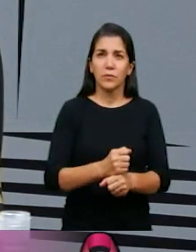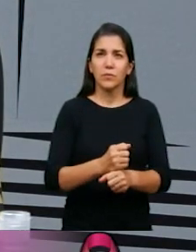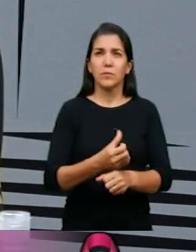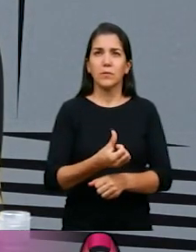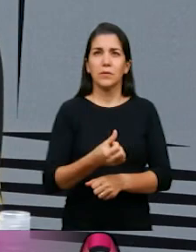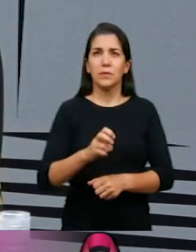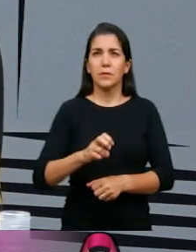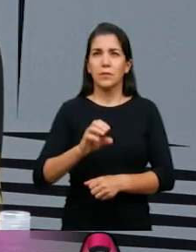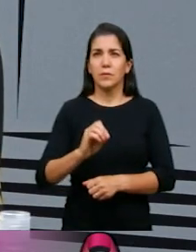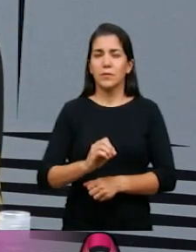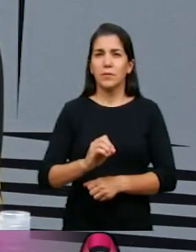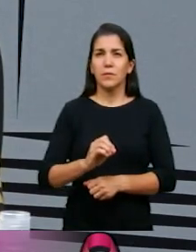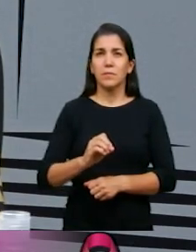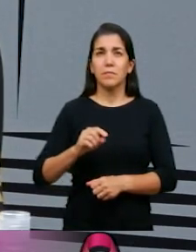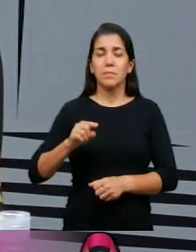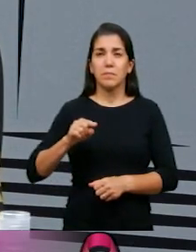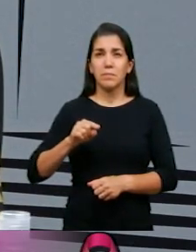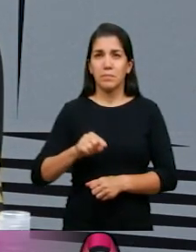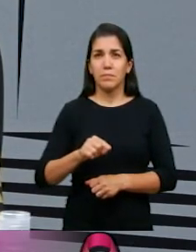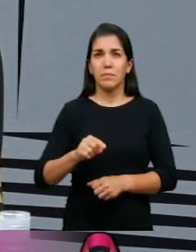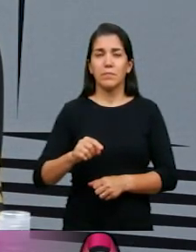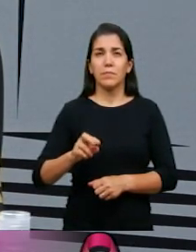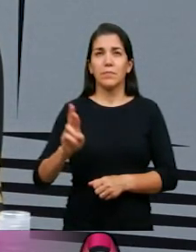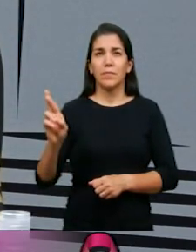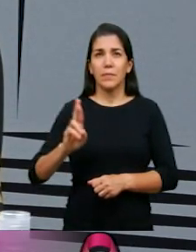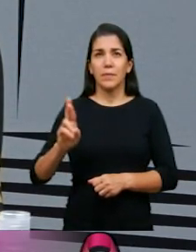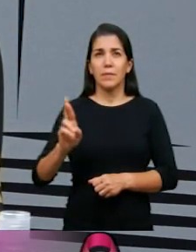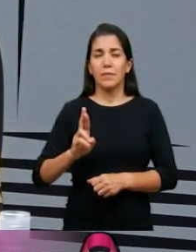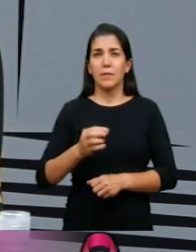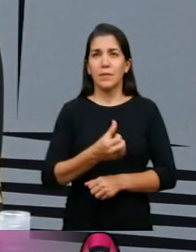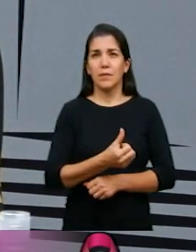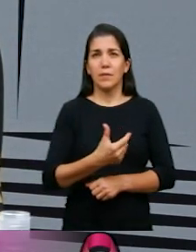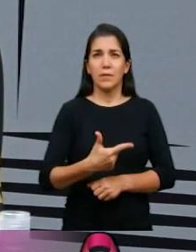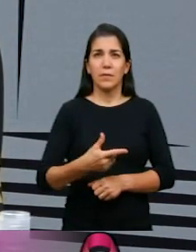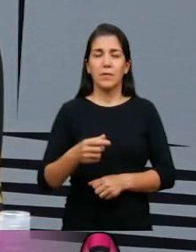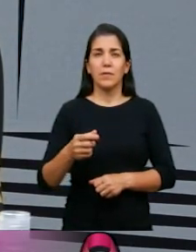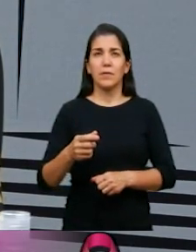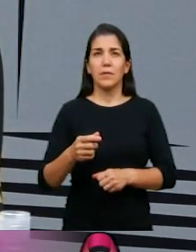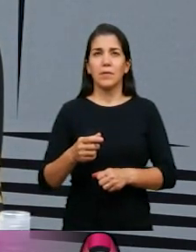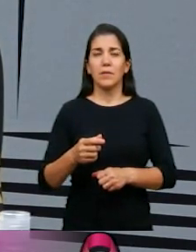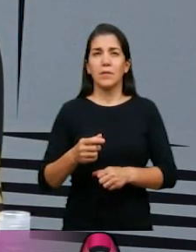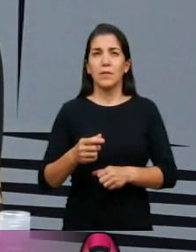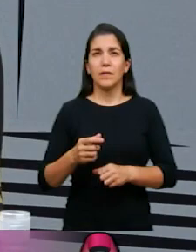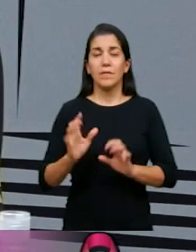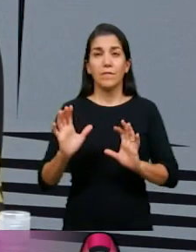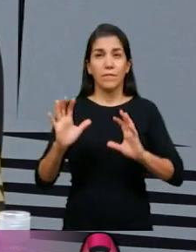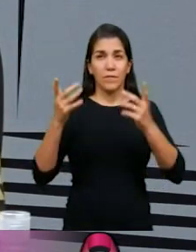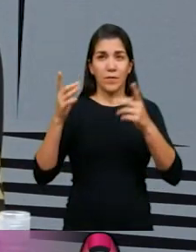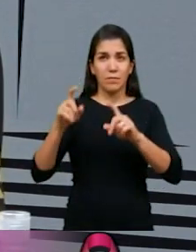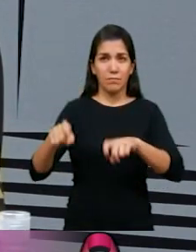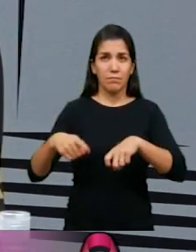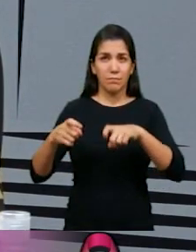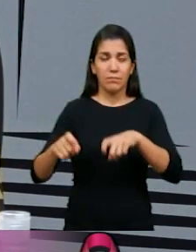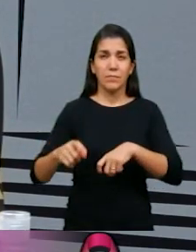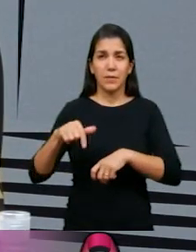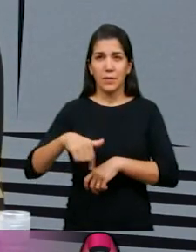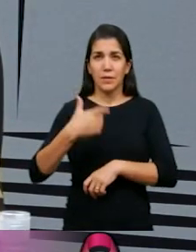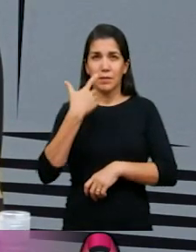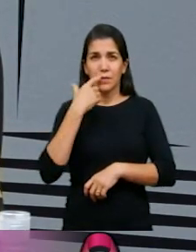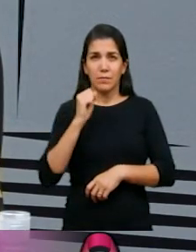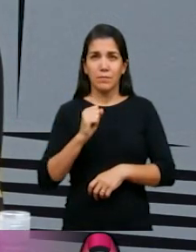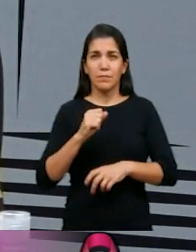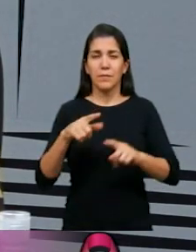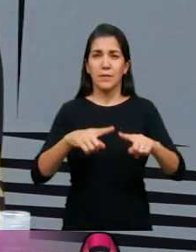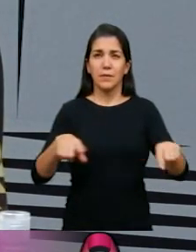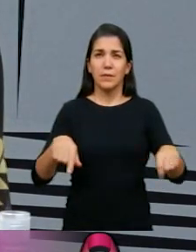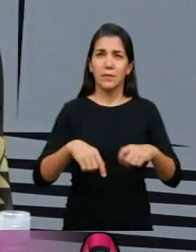de R$ 650 mil com a 62ª Exposição Agropecuária de Araçatuba. Sala das Sessões,